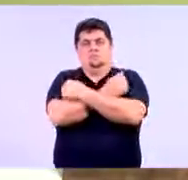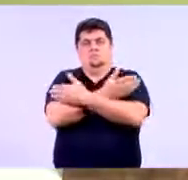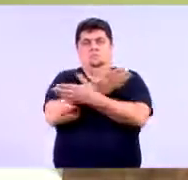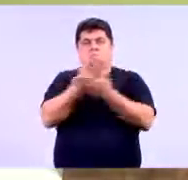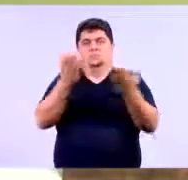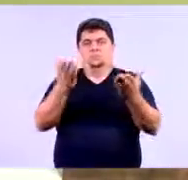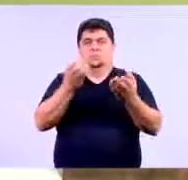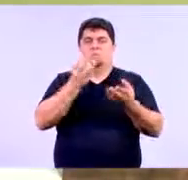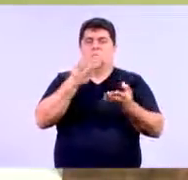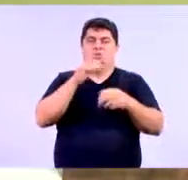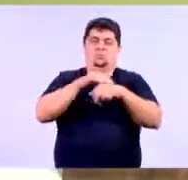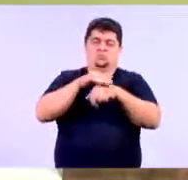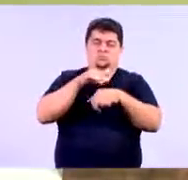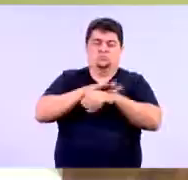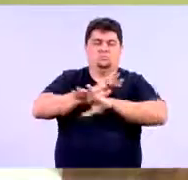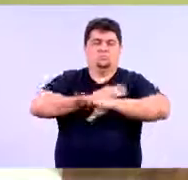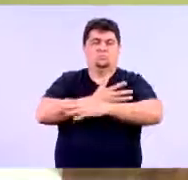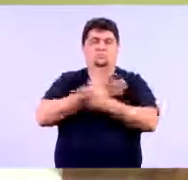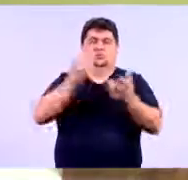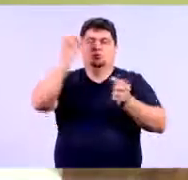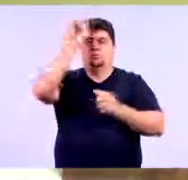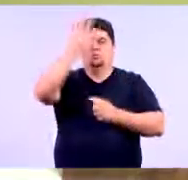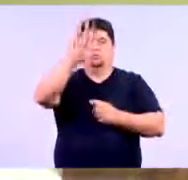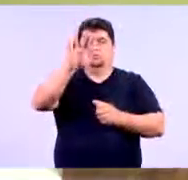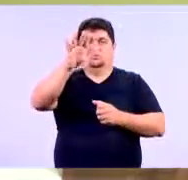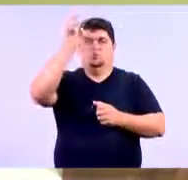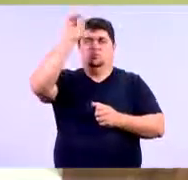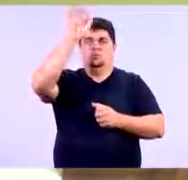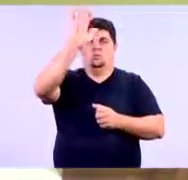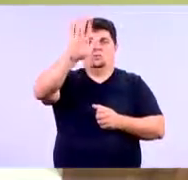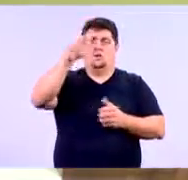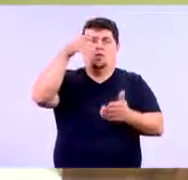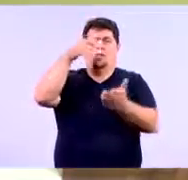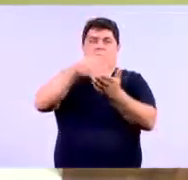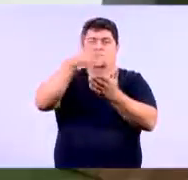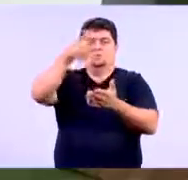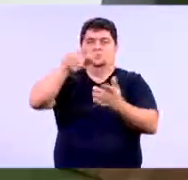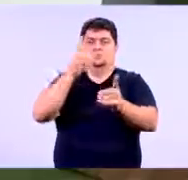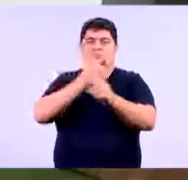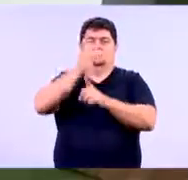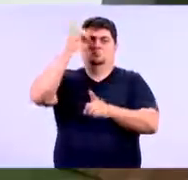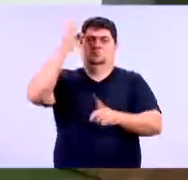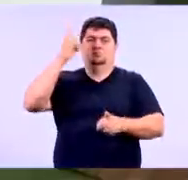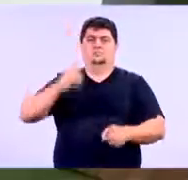que vocês tenham o resto de noite abençoado. Fiquem com Deus e até a nossa próxima teleaula.